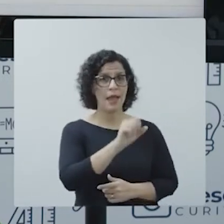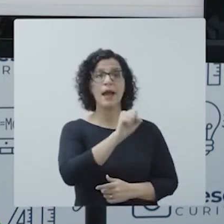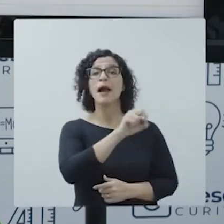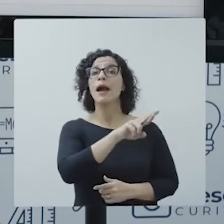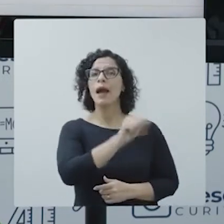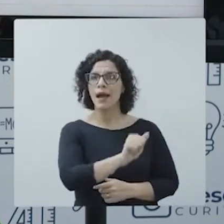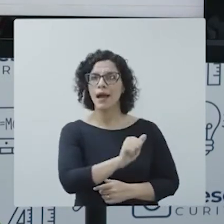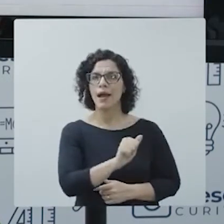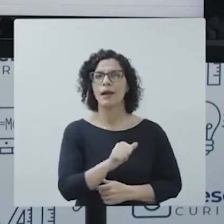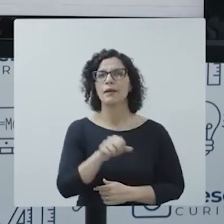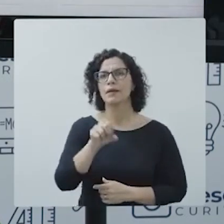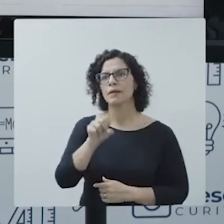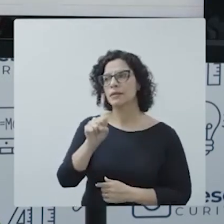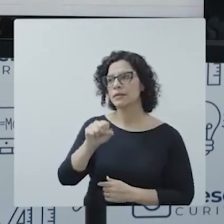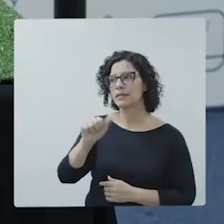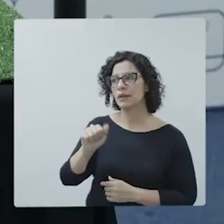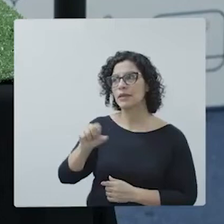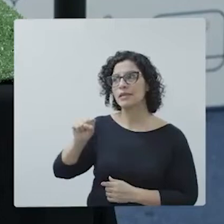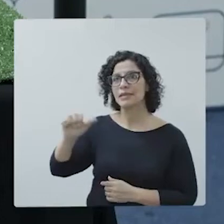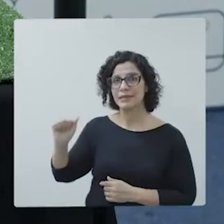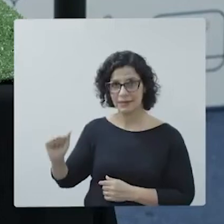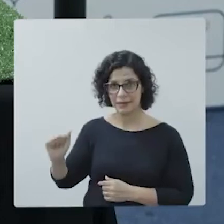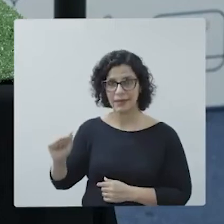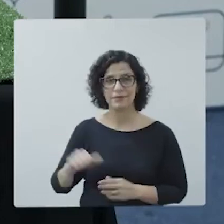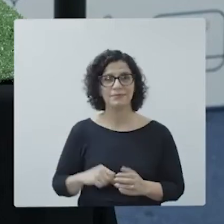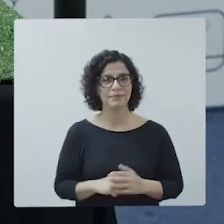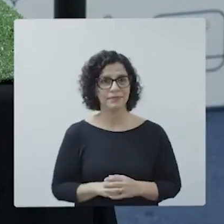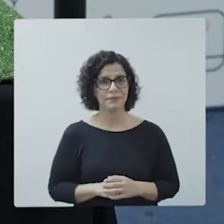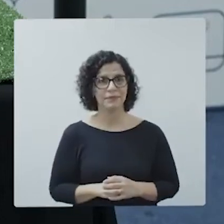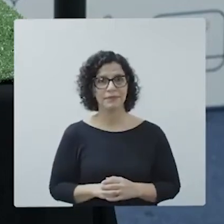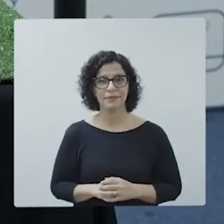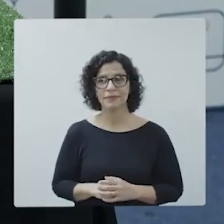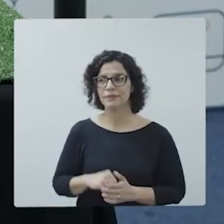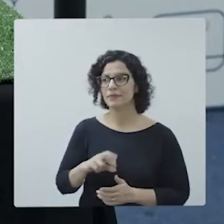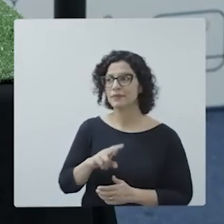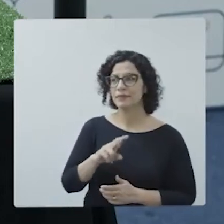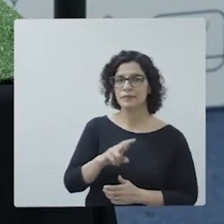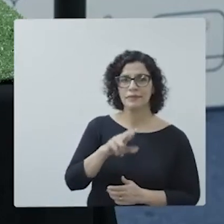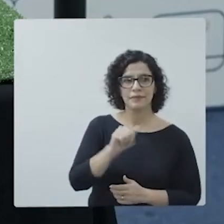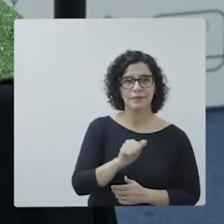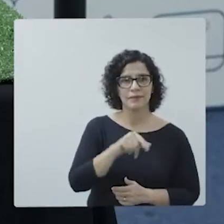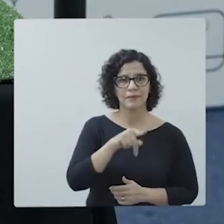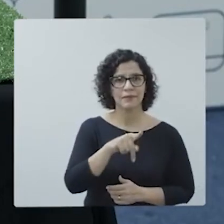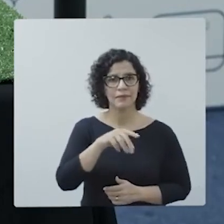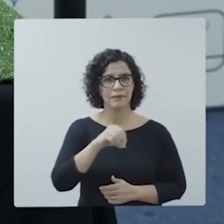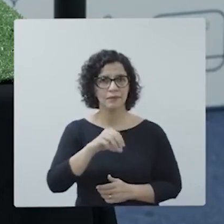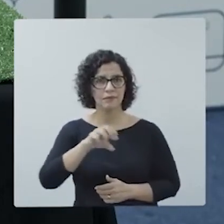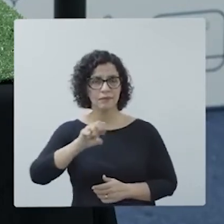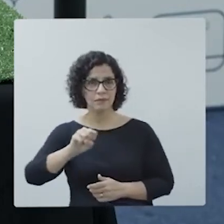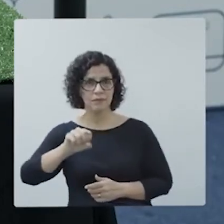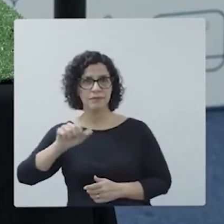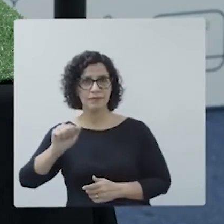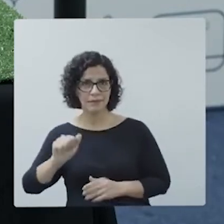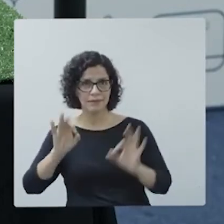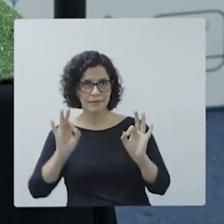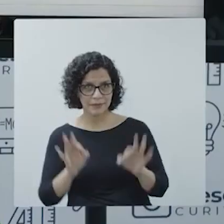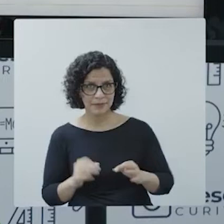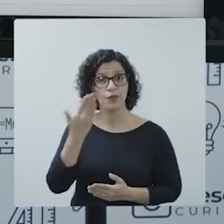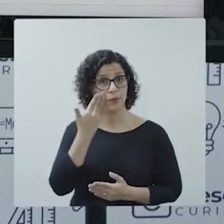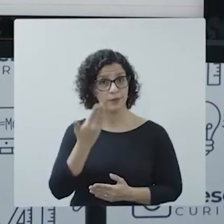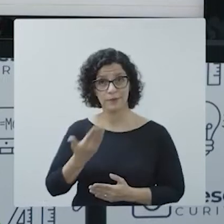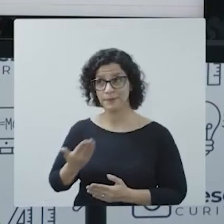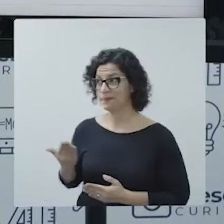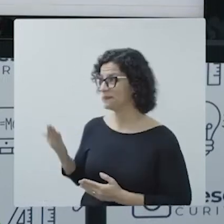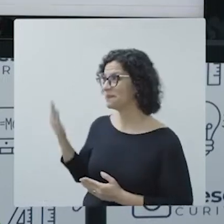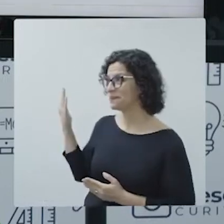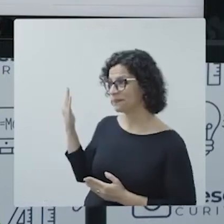ra. S com A, sa. Ra, po, za. Certo?